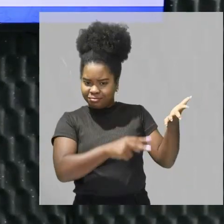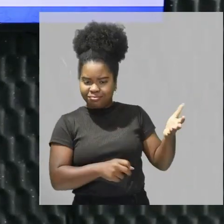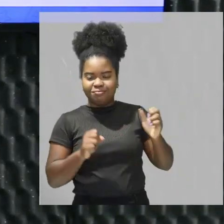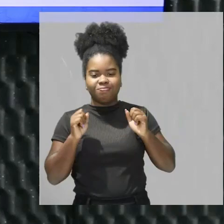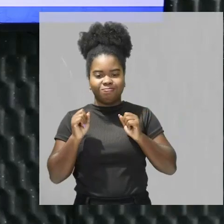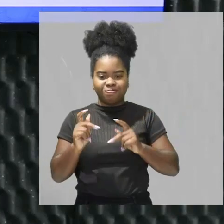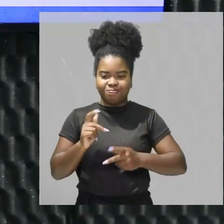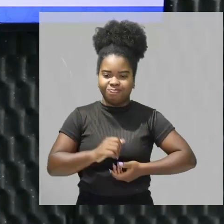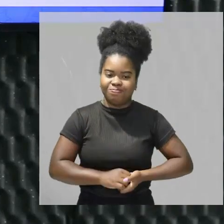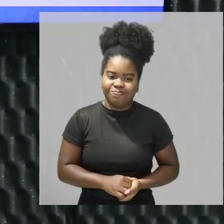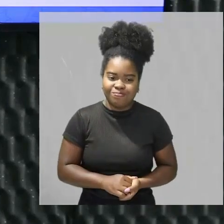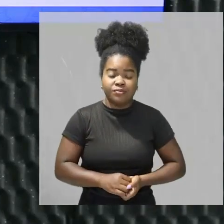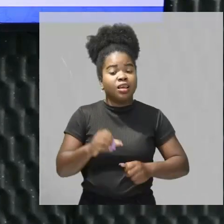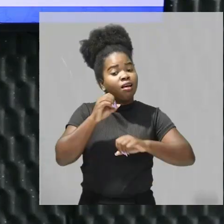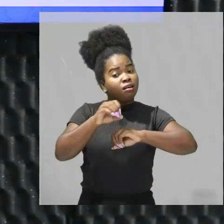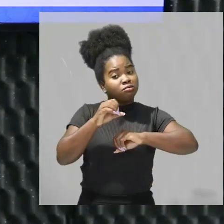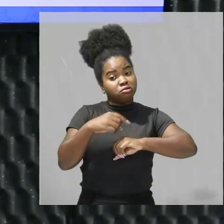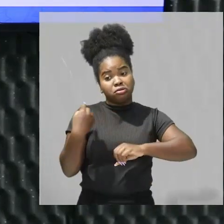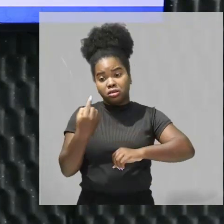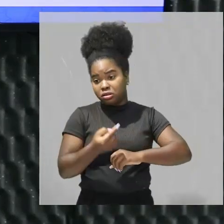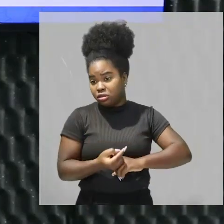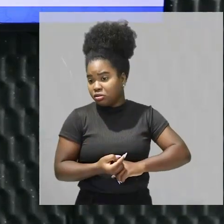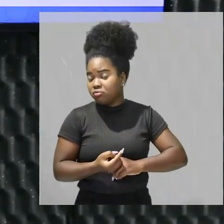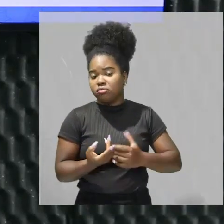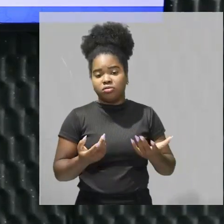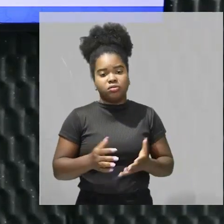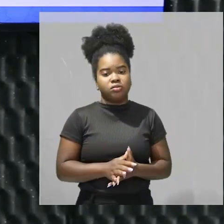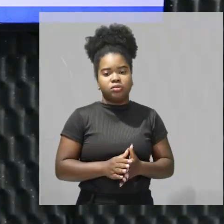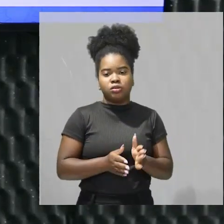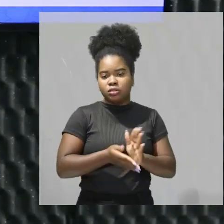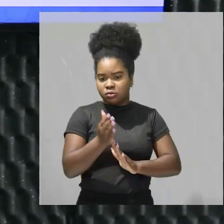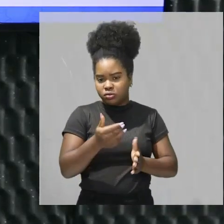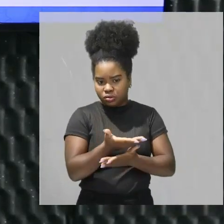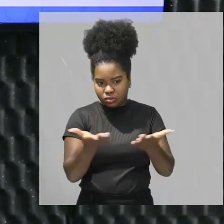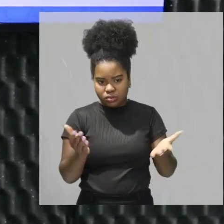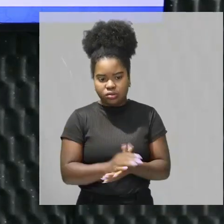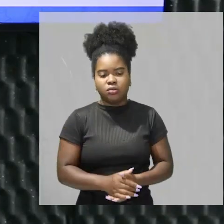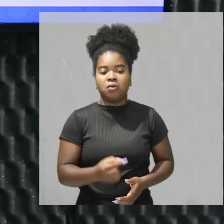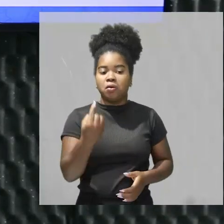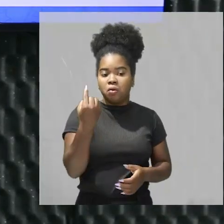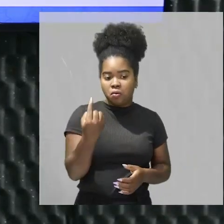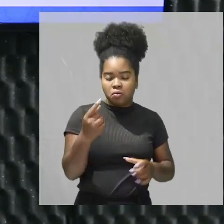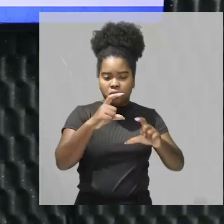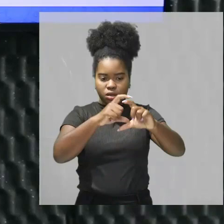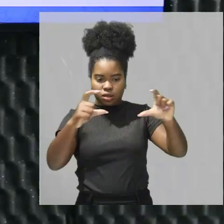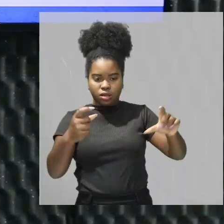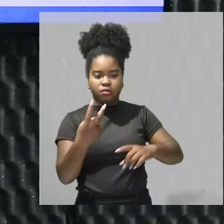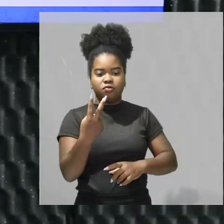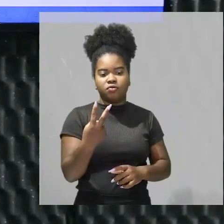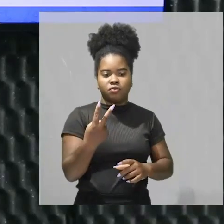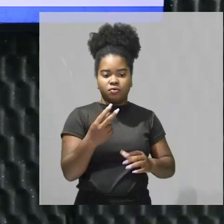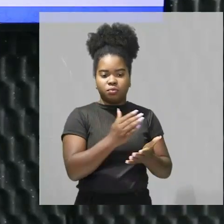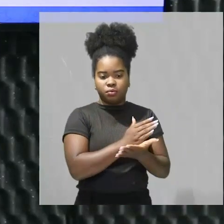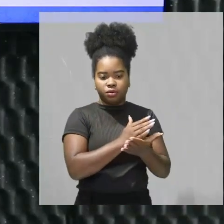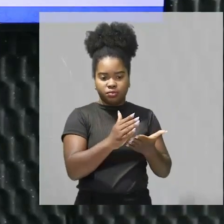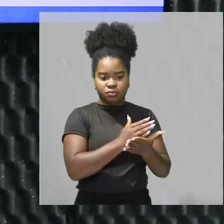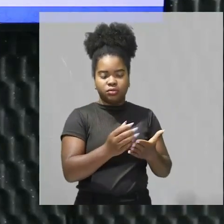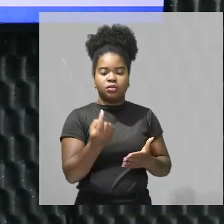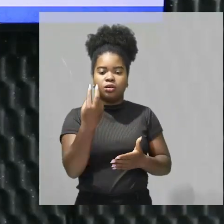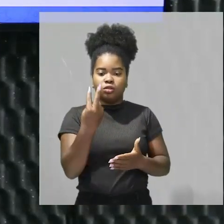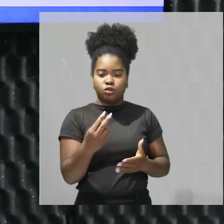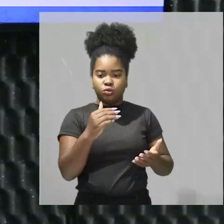texto, né? A dica que a gente dá é um parágrafo para a introdução, 2 para o desenvolvimento e 1 para